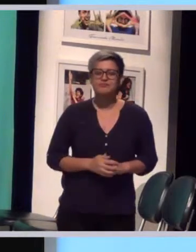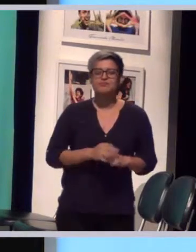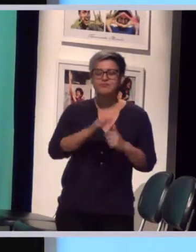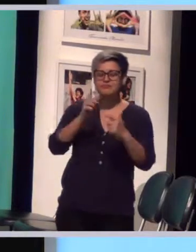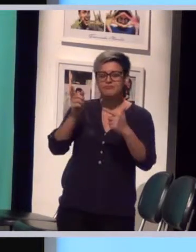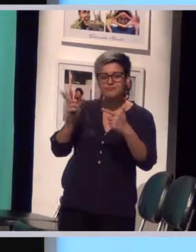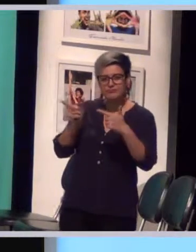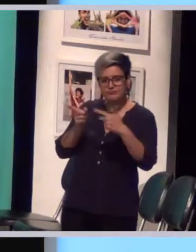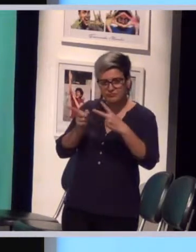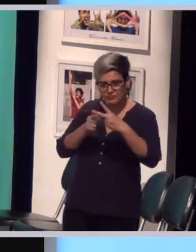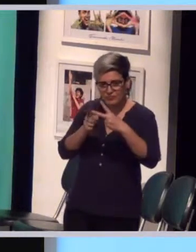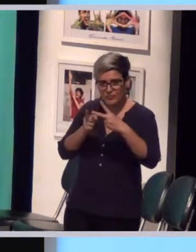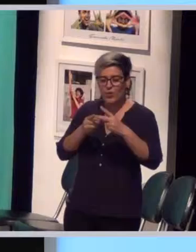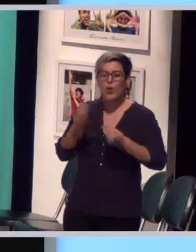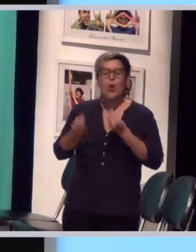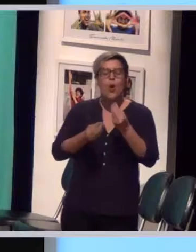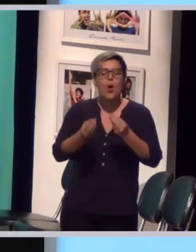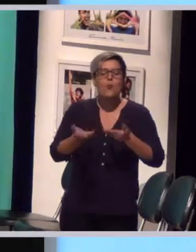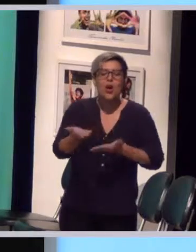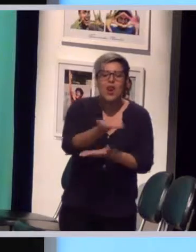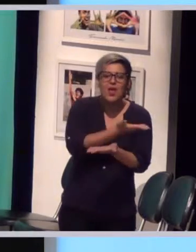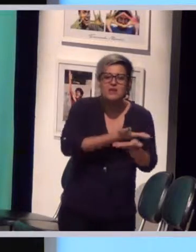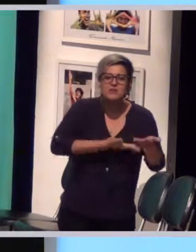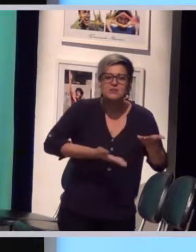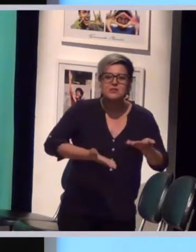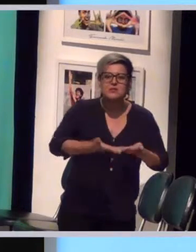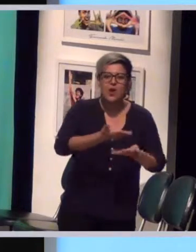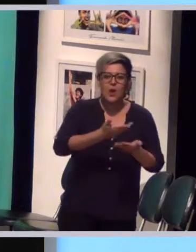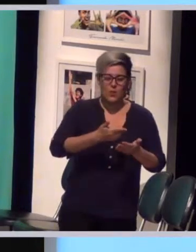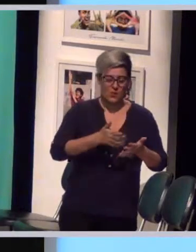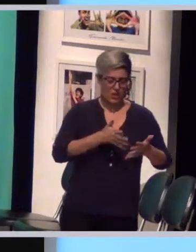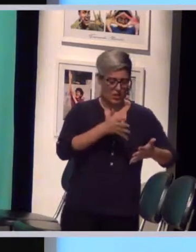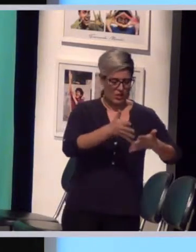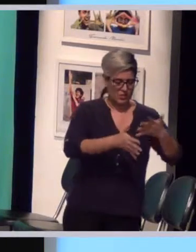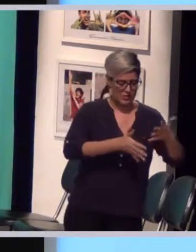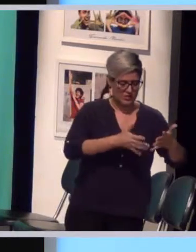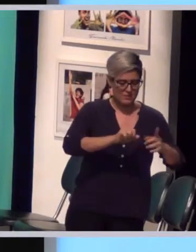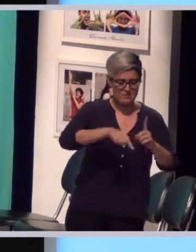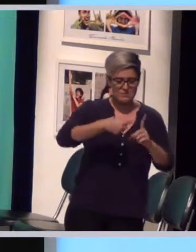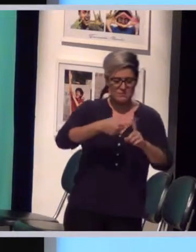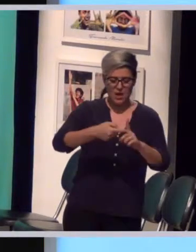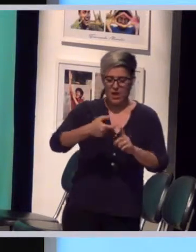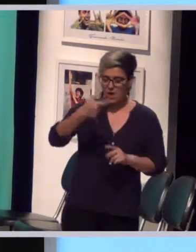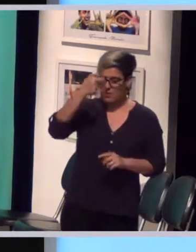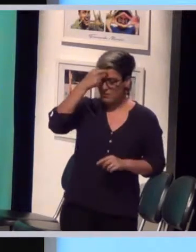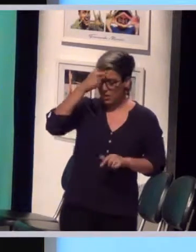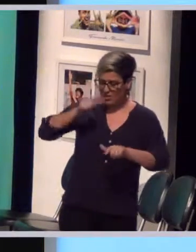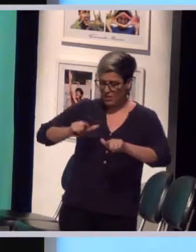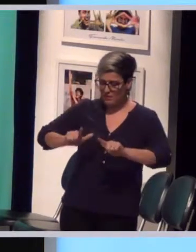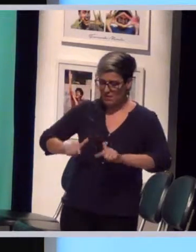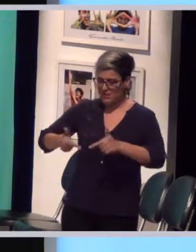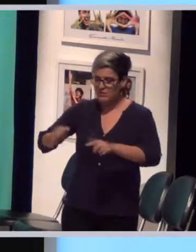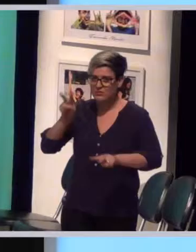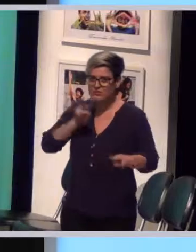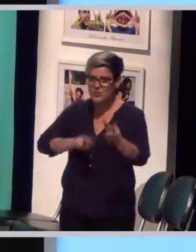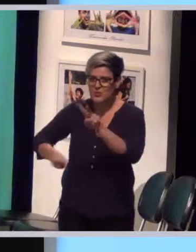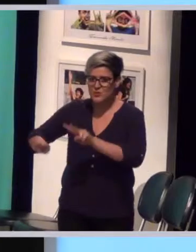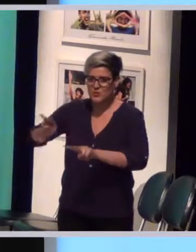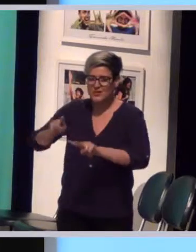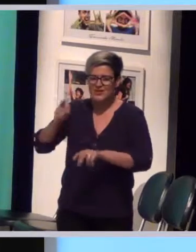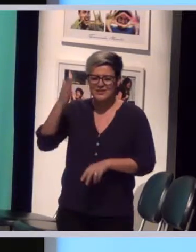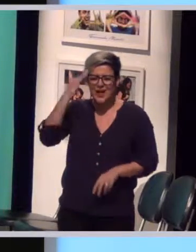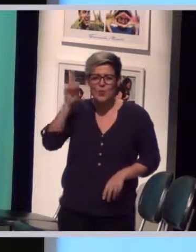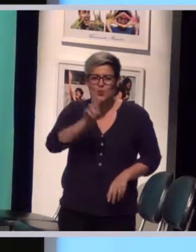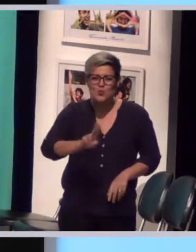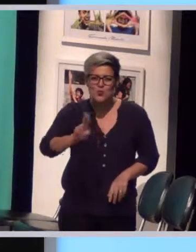a provável relação existente entre a língua de sinais e a memória de trabalho visoespacial. Como nós vimos, o fato de usar a língua